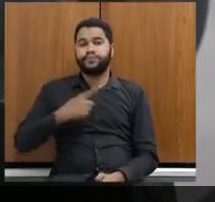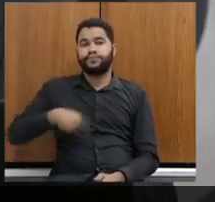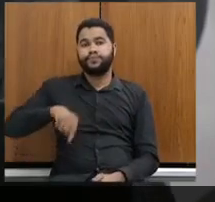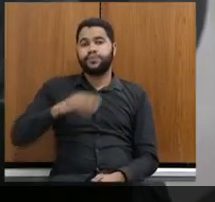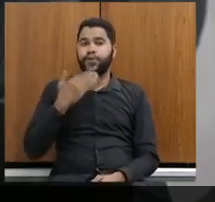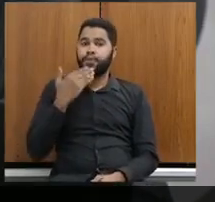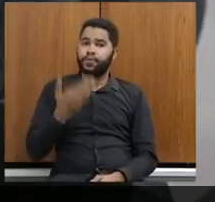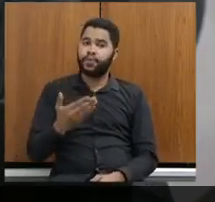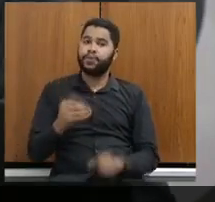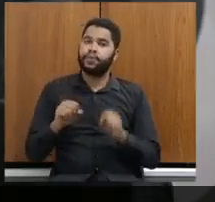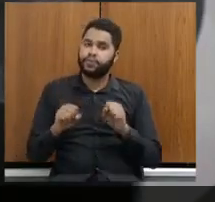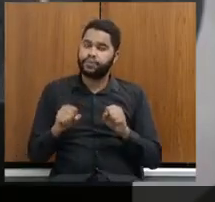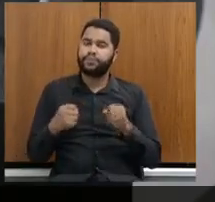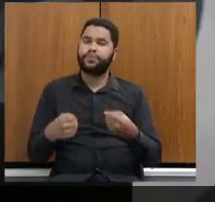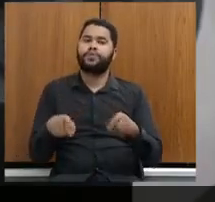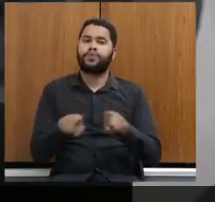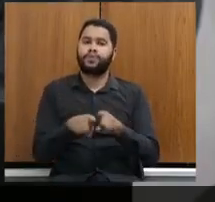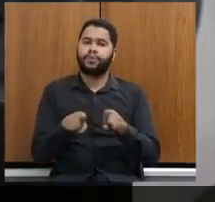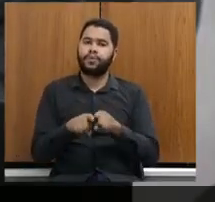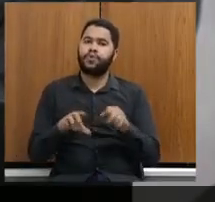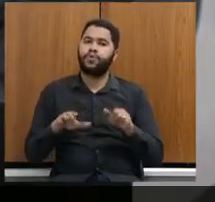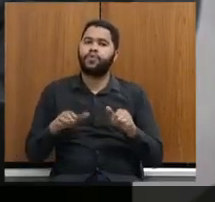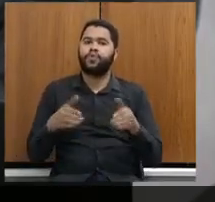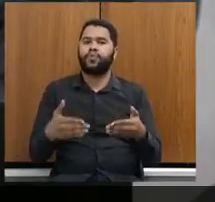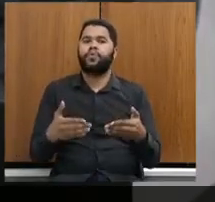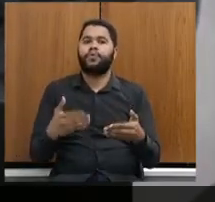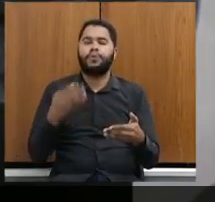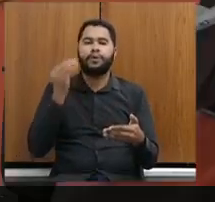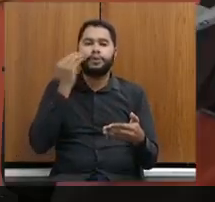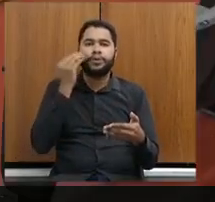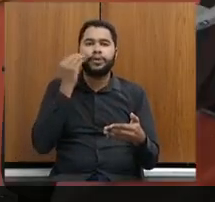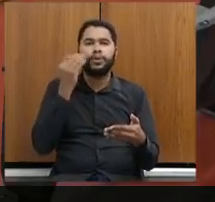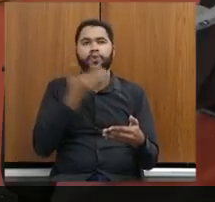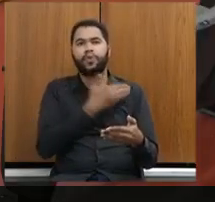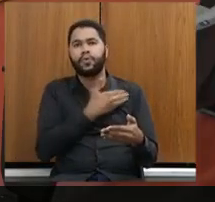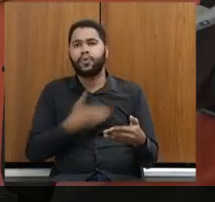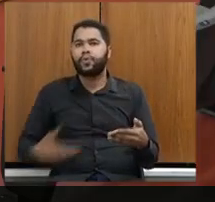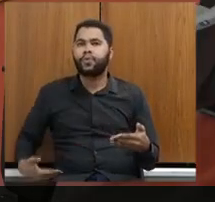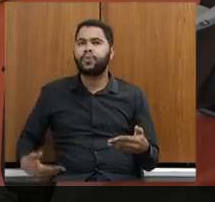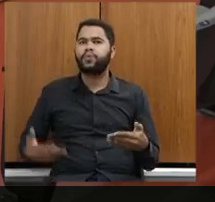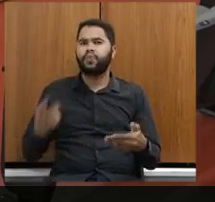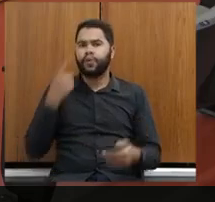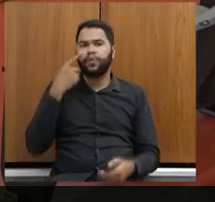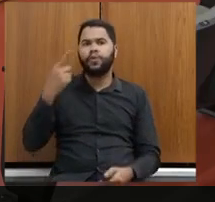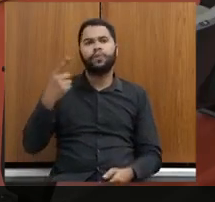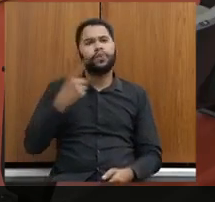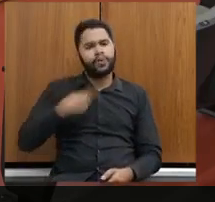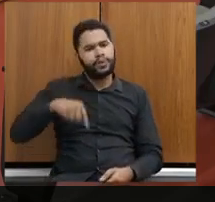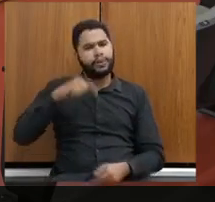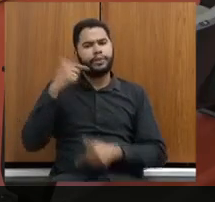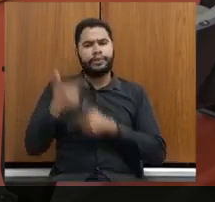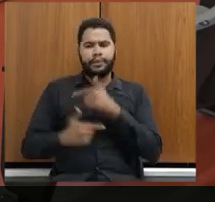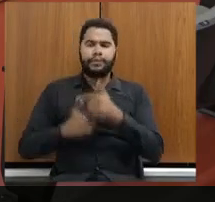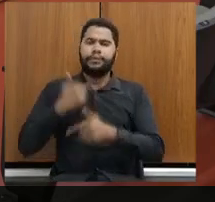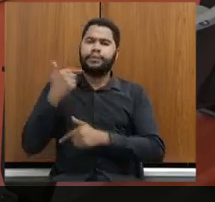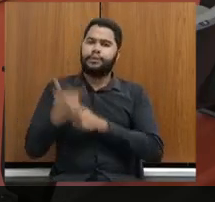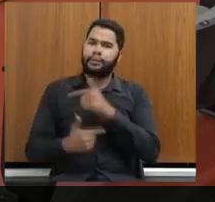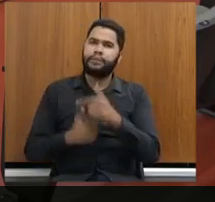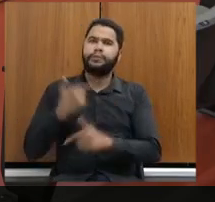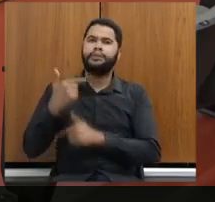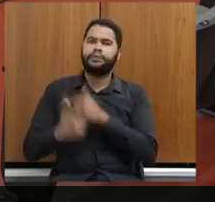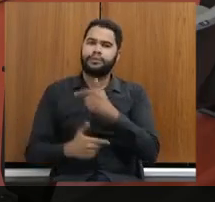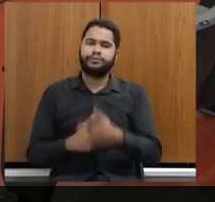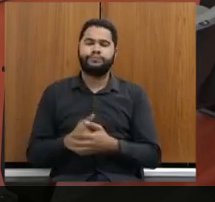empenho do senhor também no sentido de buscar do governo olha Vocês estão vendo tanto que a gente tá trabalhando